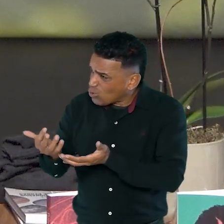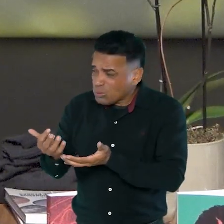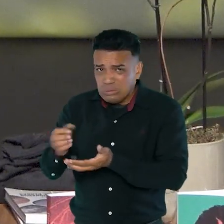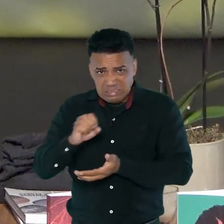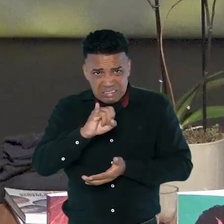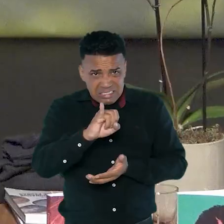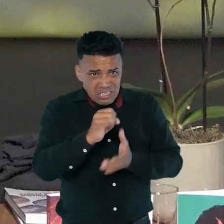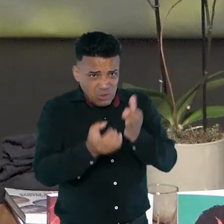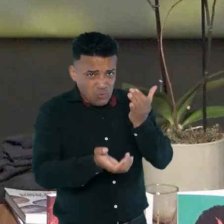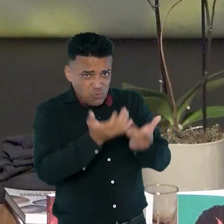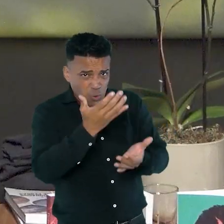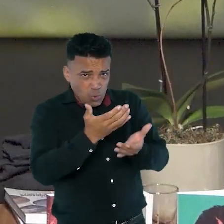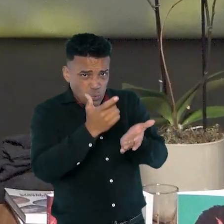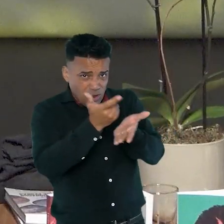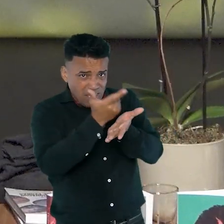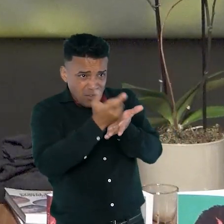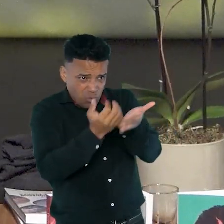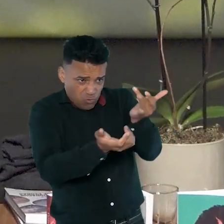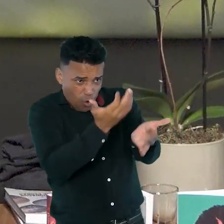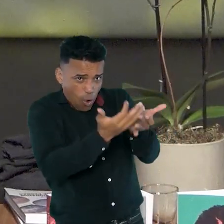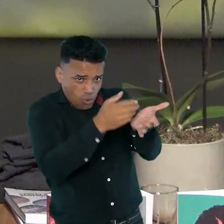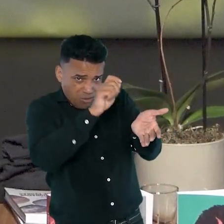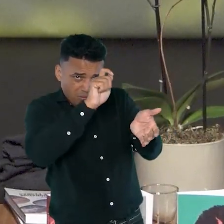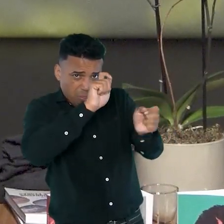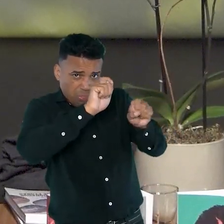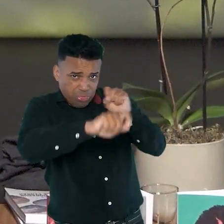sei se o foguinho é para queimar o livro,